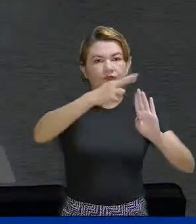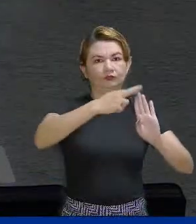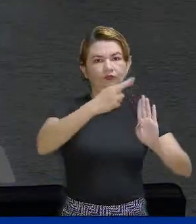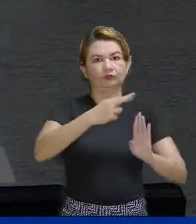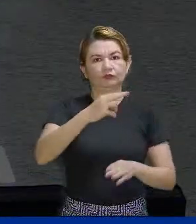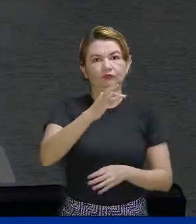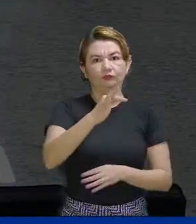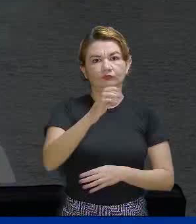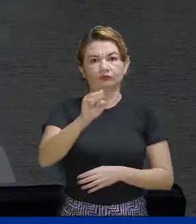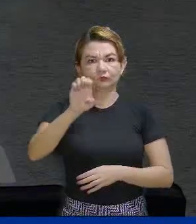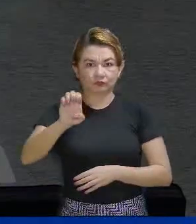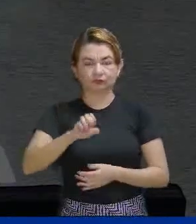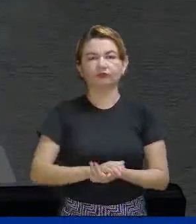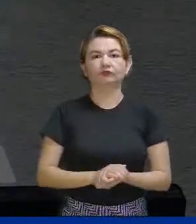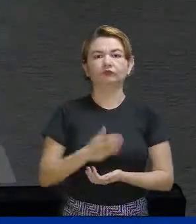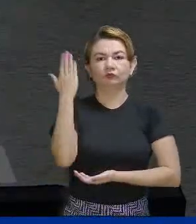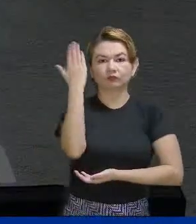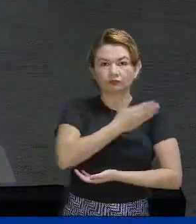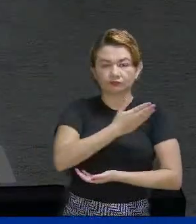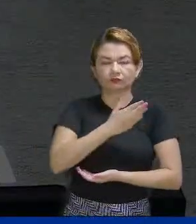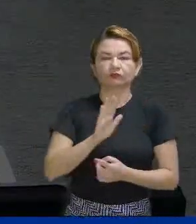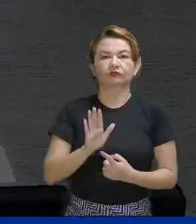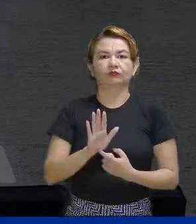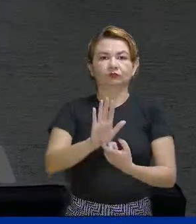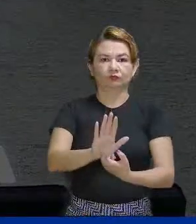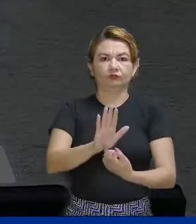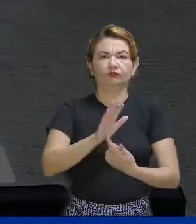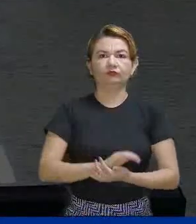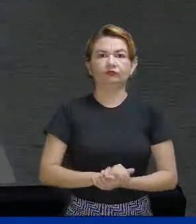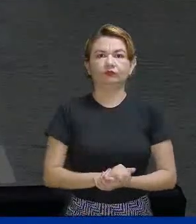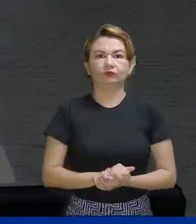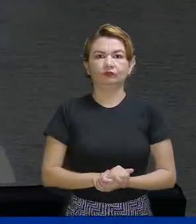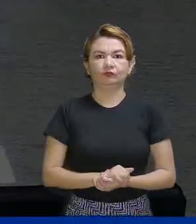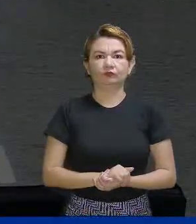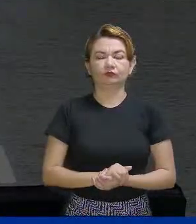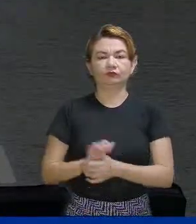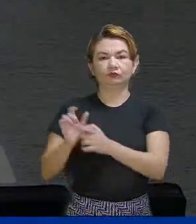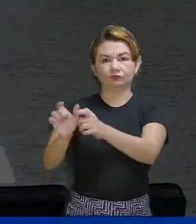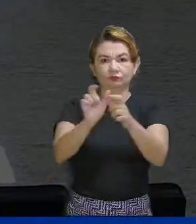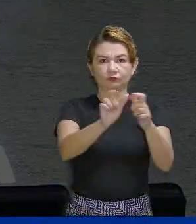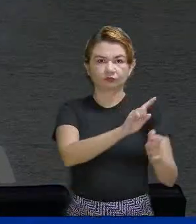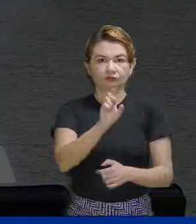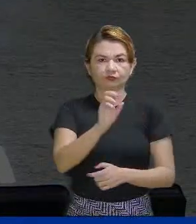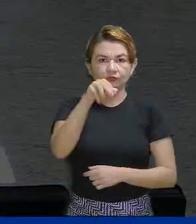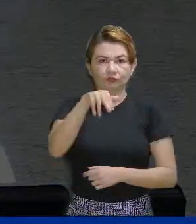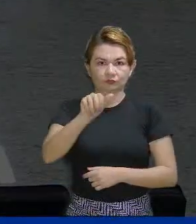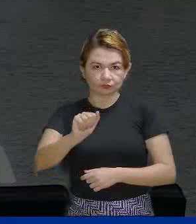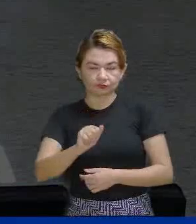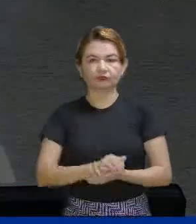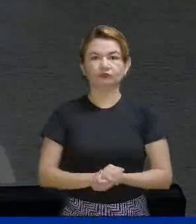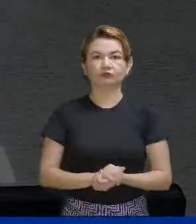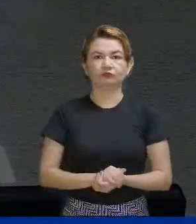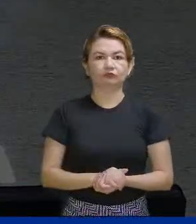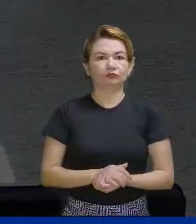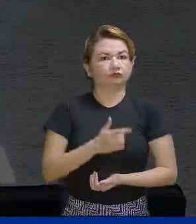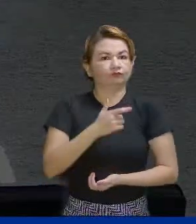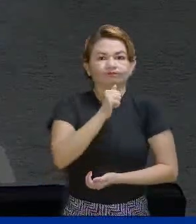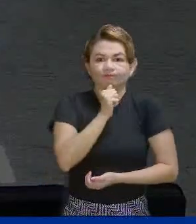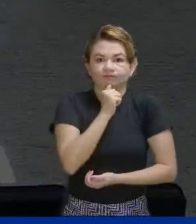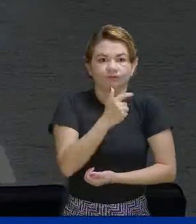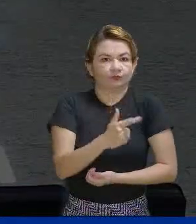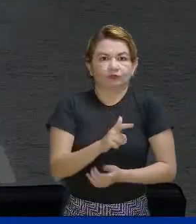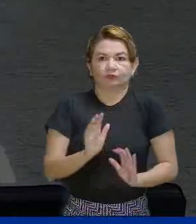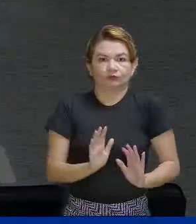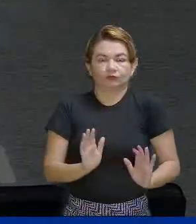23.607, as próprias assessorias ainda das zonas eleitorais ainda não receberam